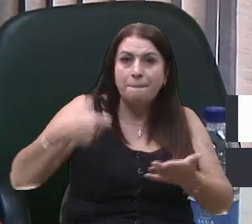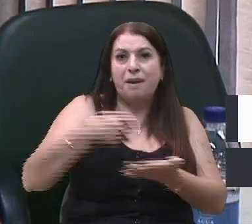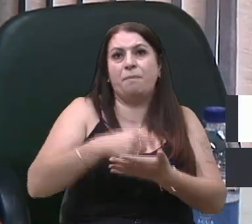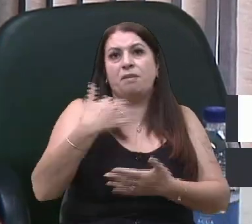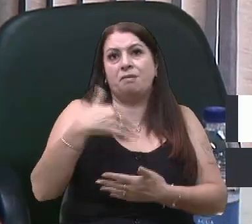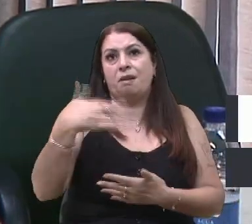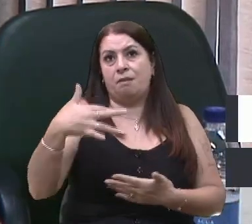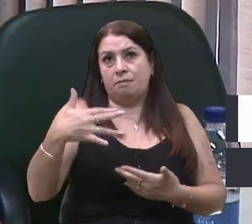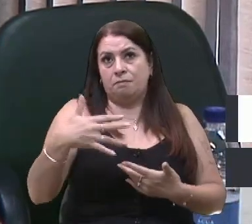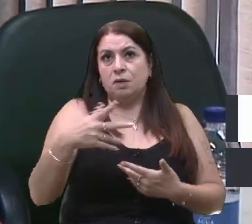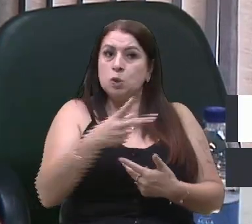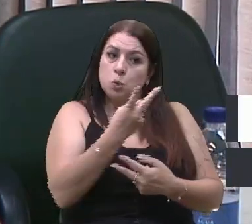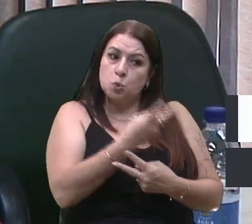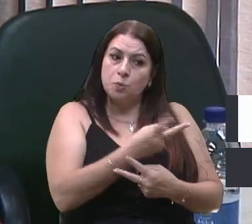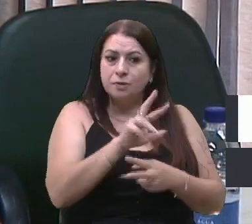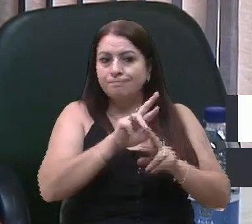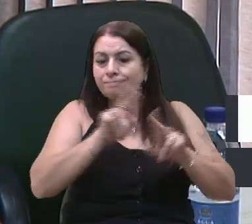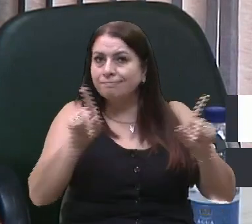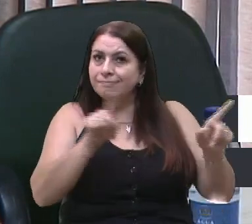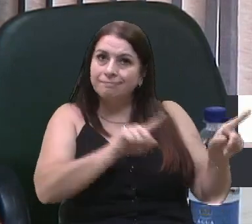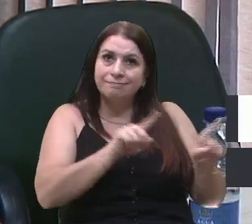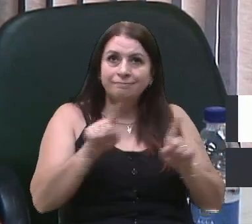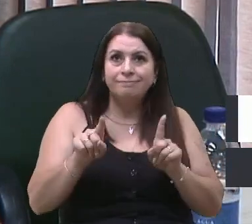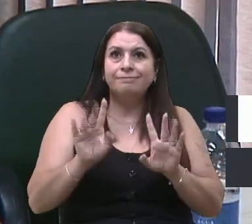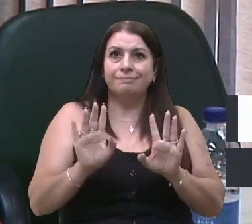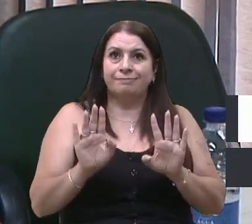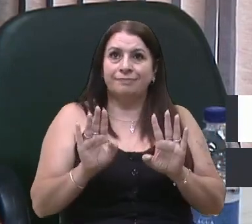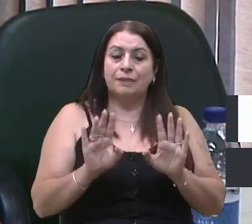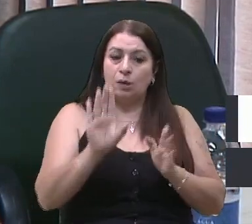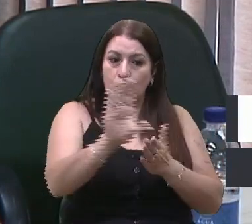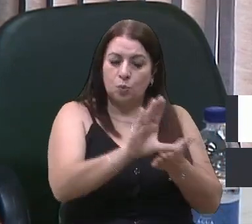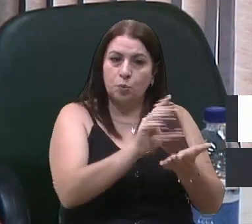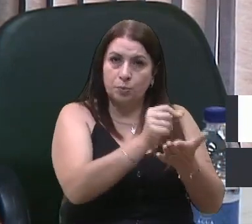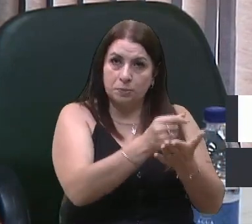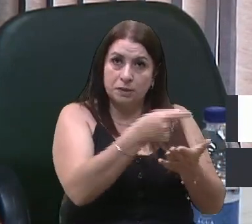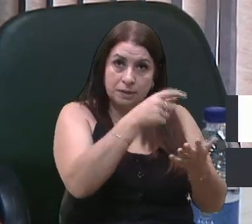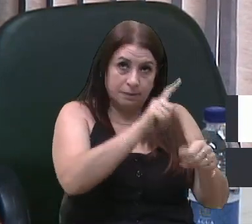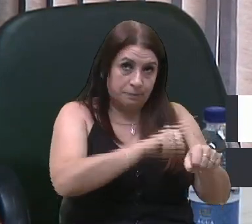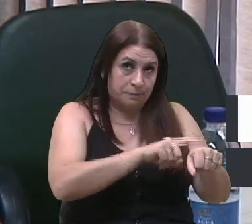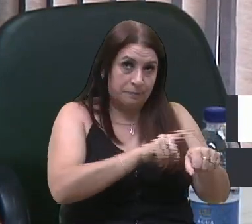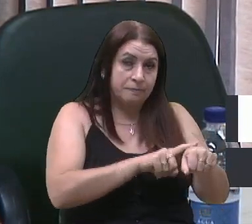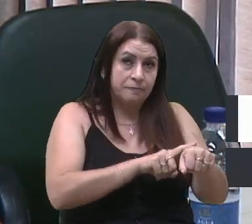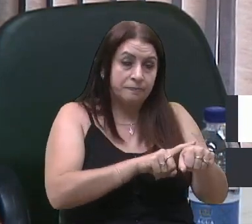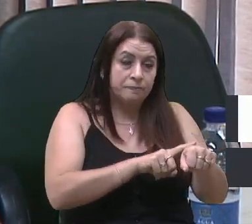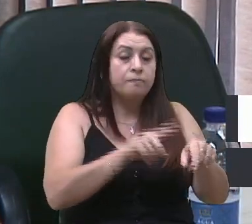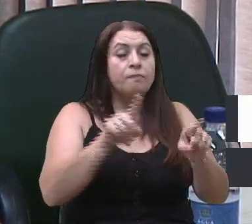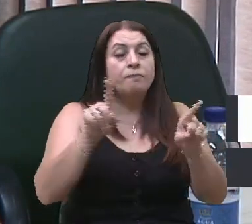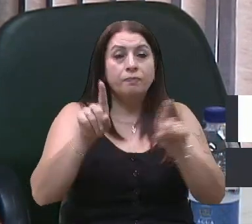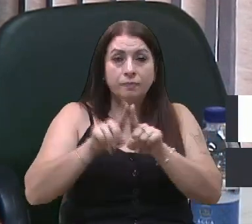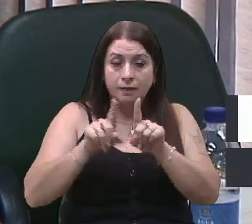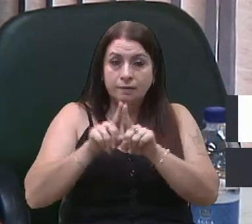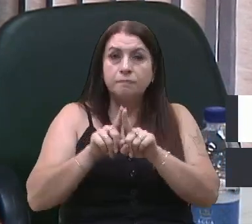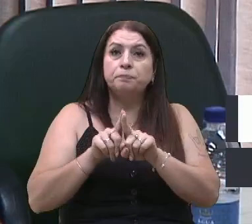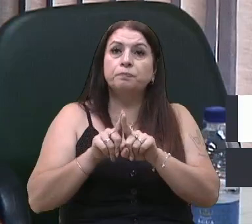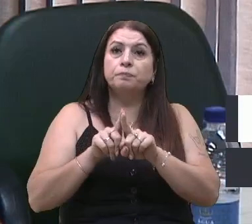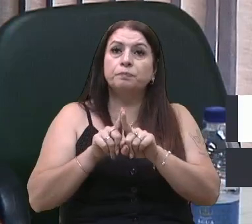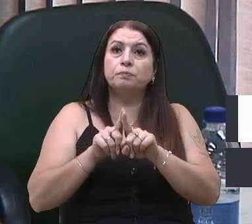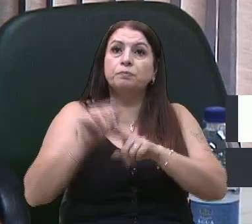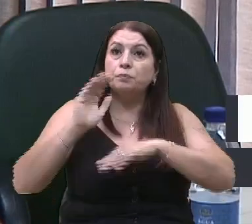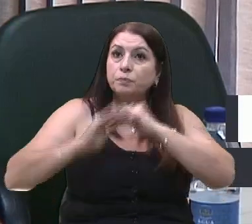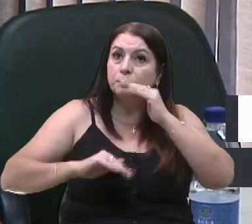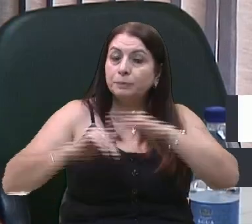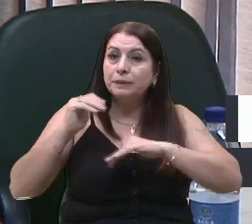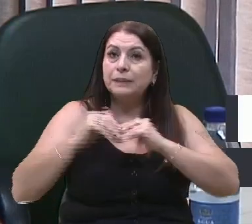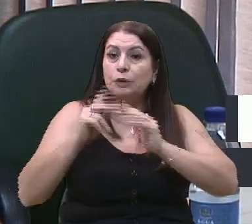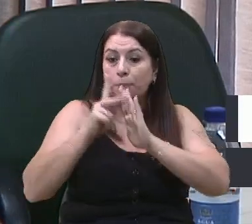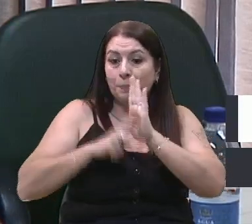duas situações bem diferentes. O subsídio nesse momento e também a execução de um